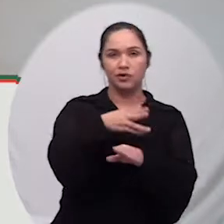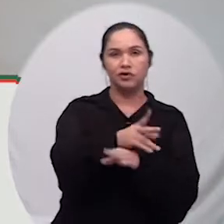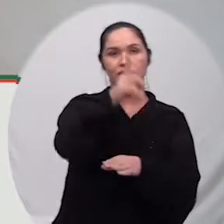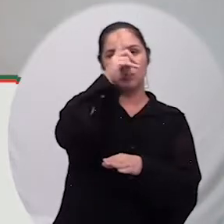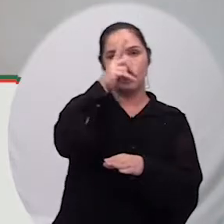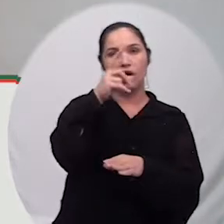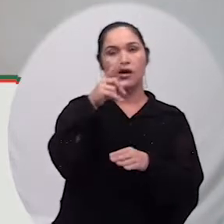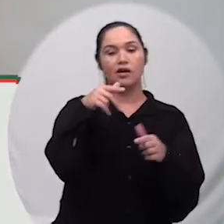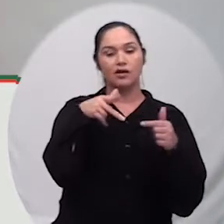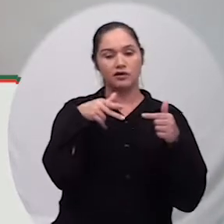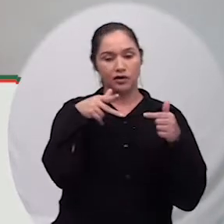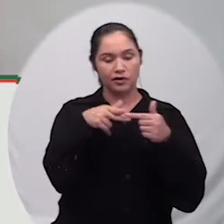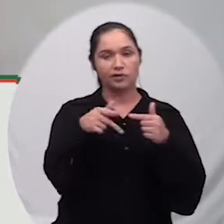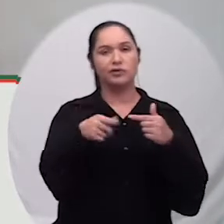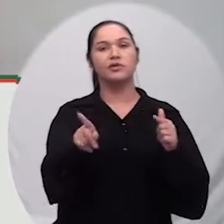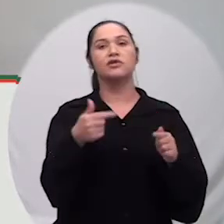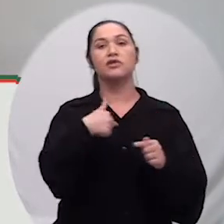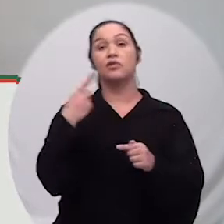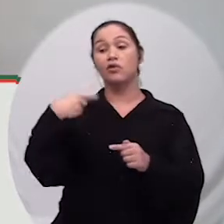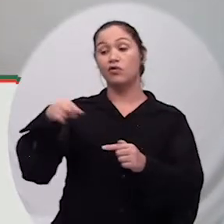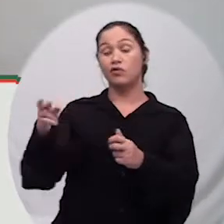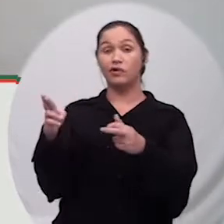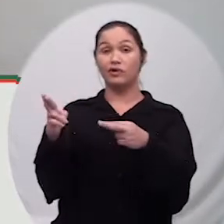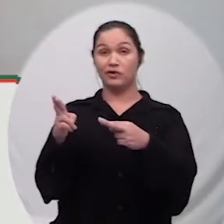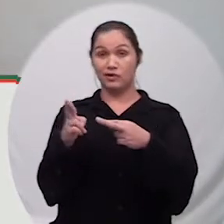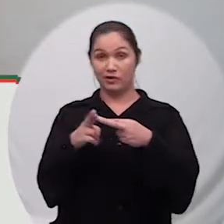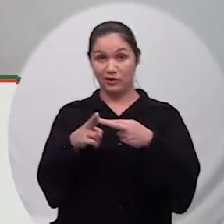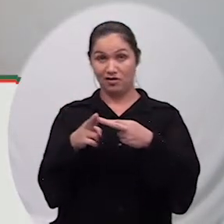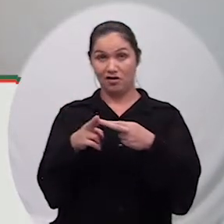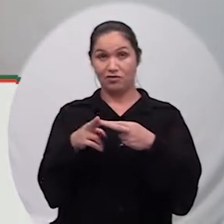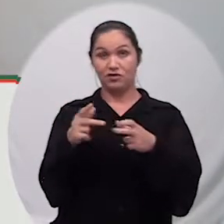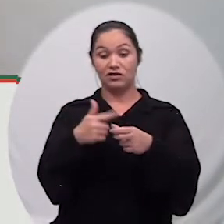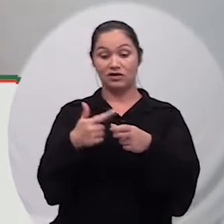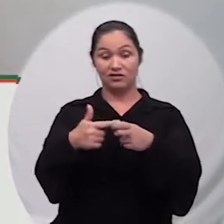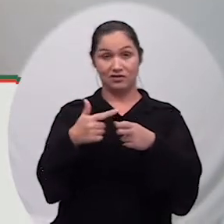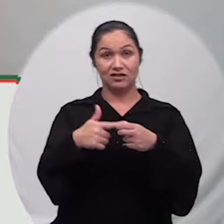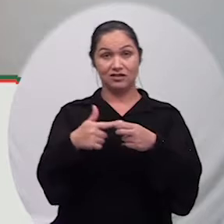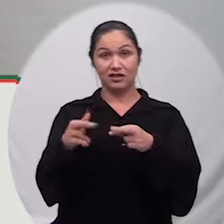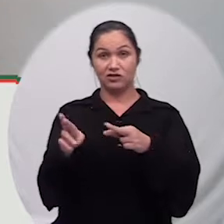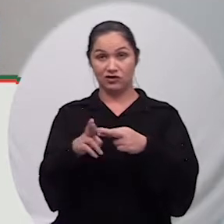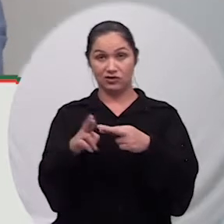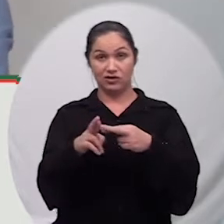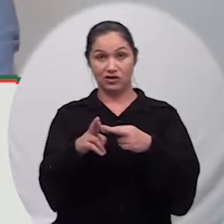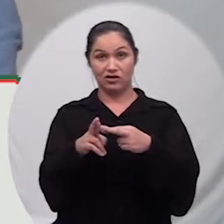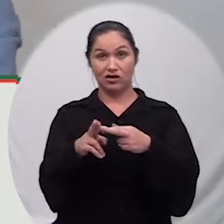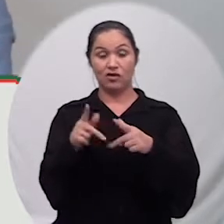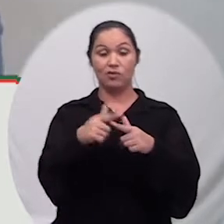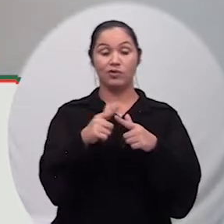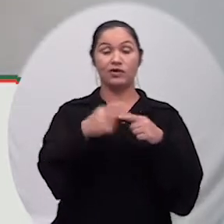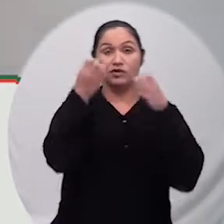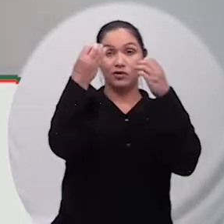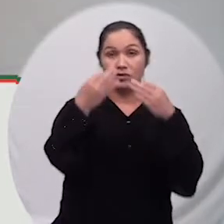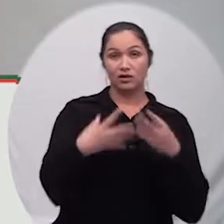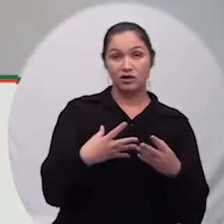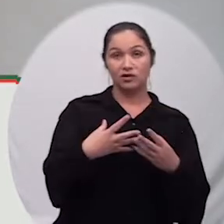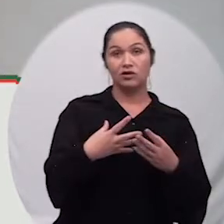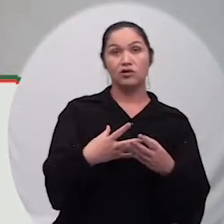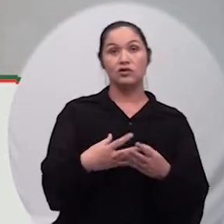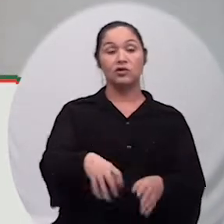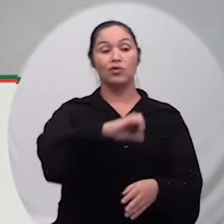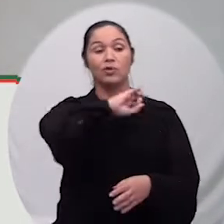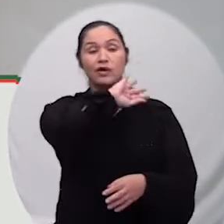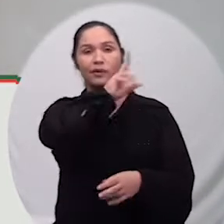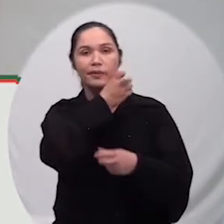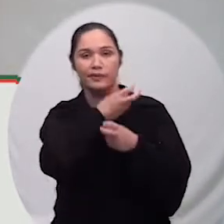com muito prazer, e lá falamos um pouquinho da lei que foi aprovada, que veio do Executivo, que trata sobre o bem-estar dos animais.